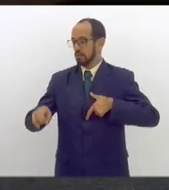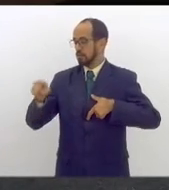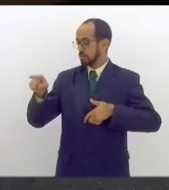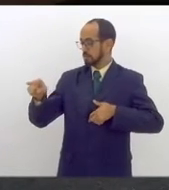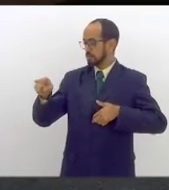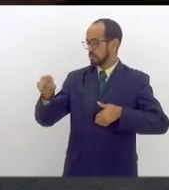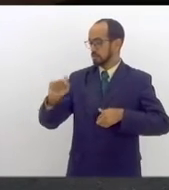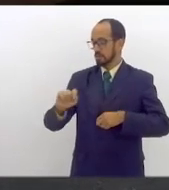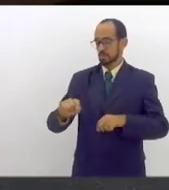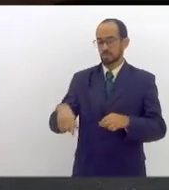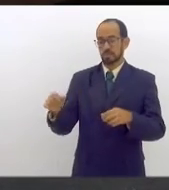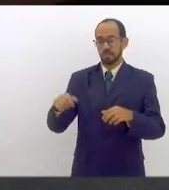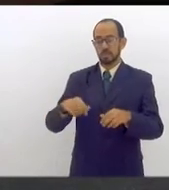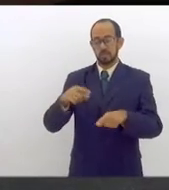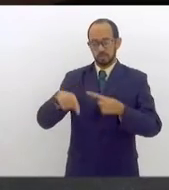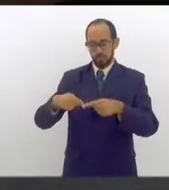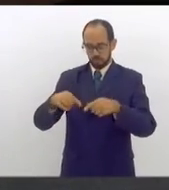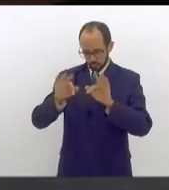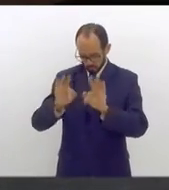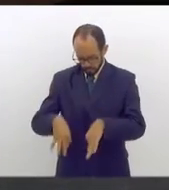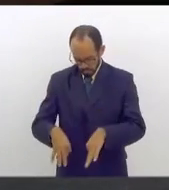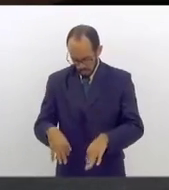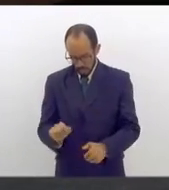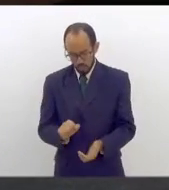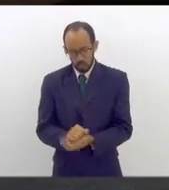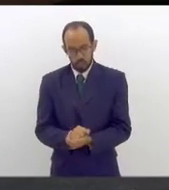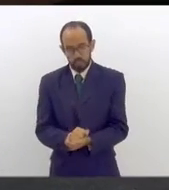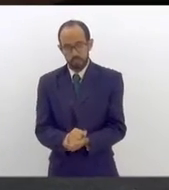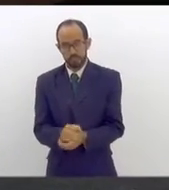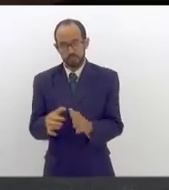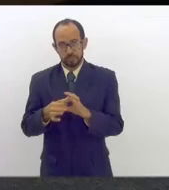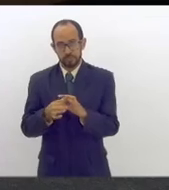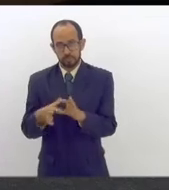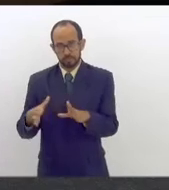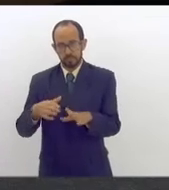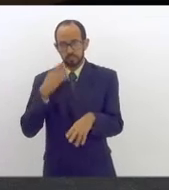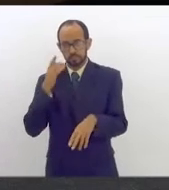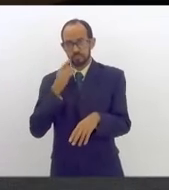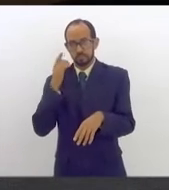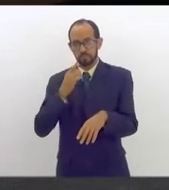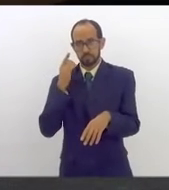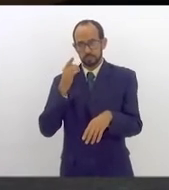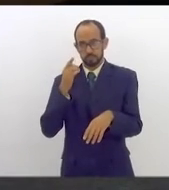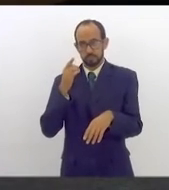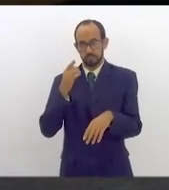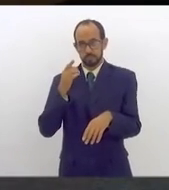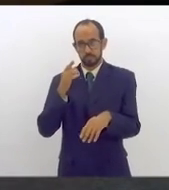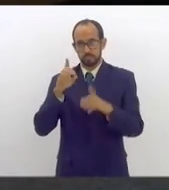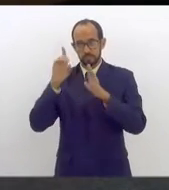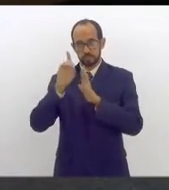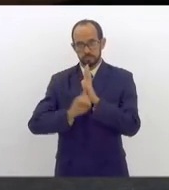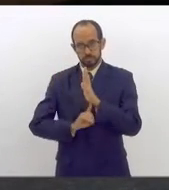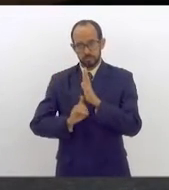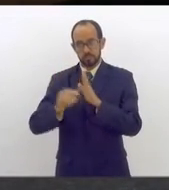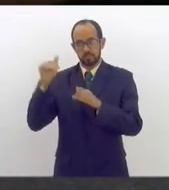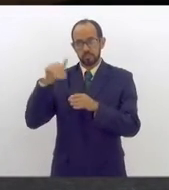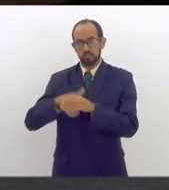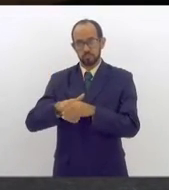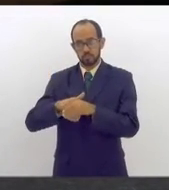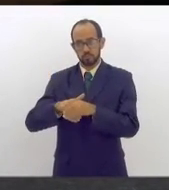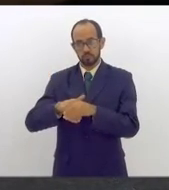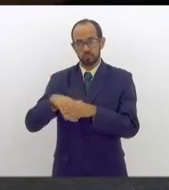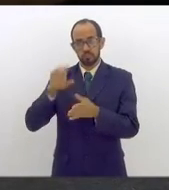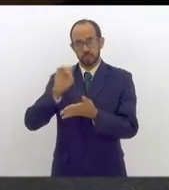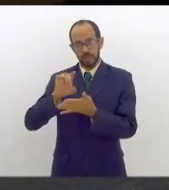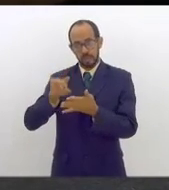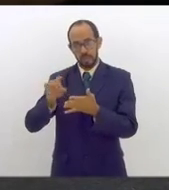Excelência, ao terminar a votação, libere os deputados para declarar os votos um a